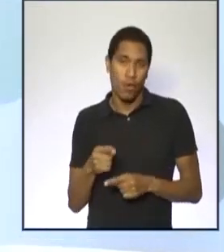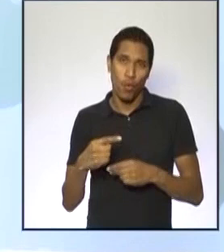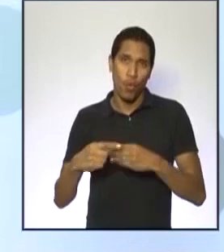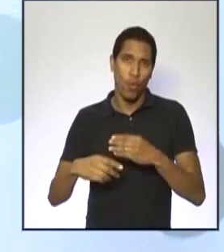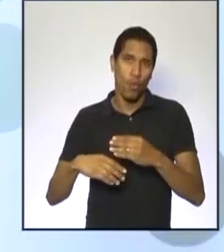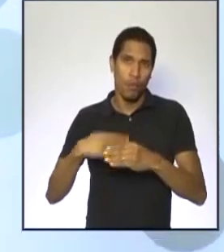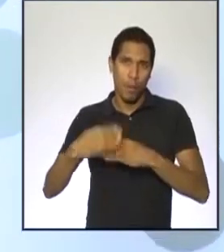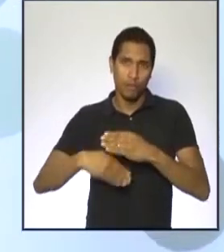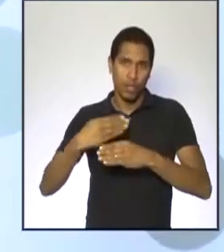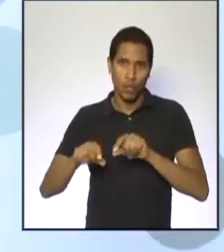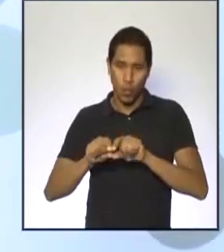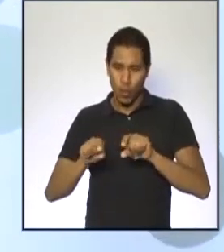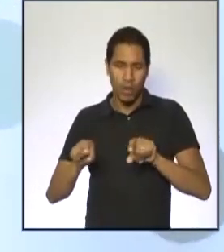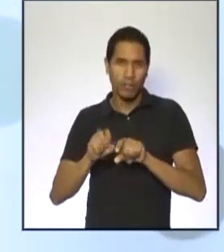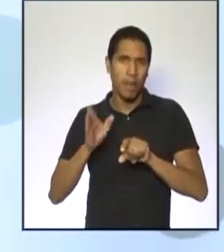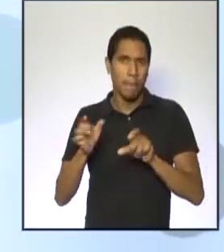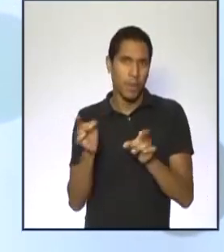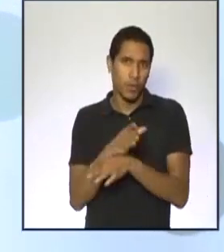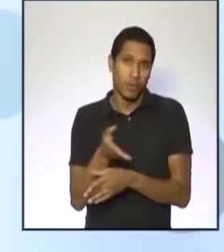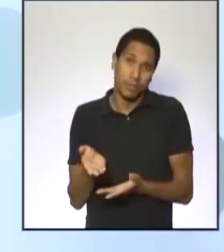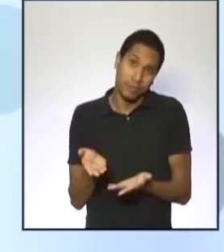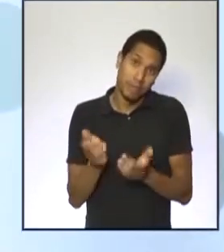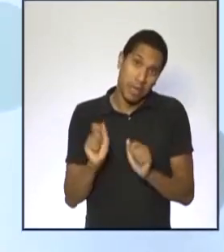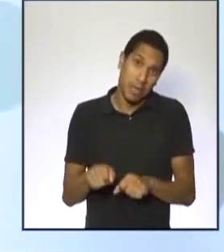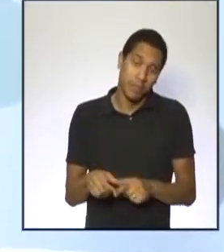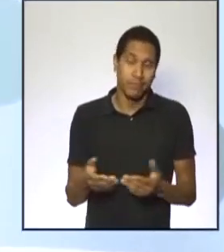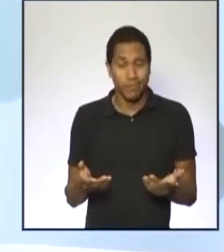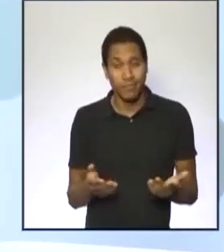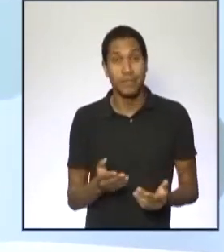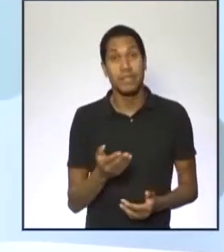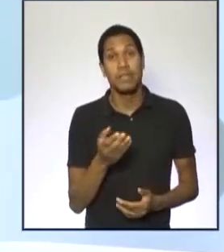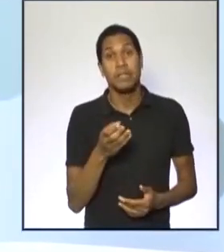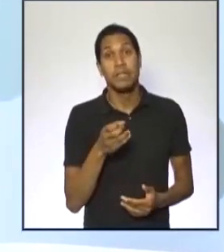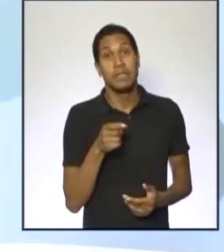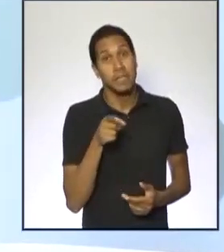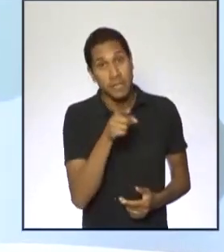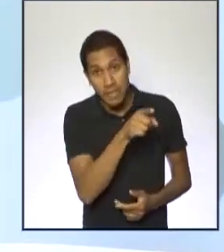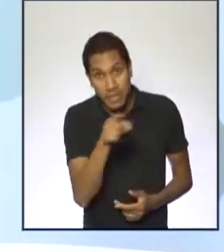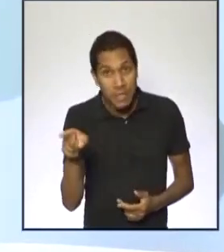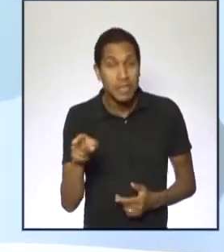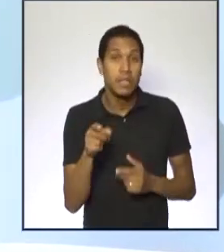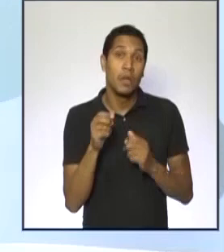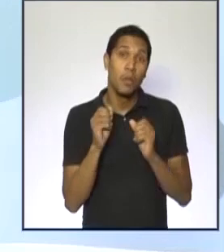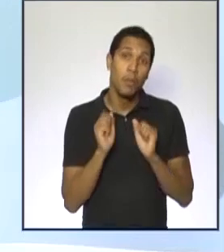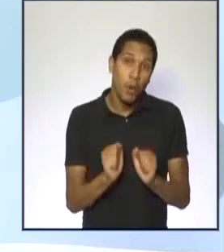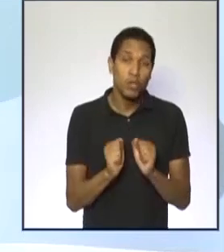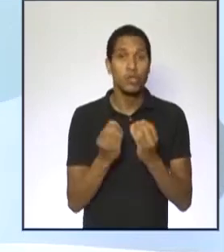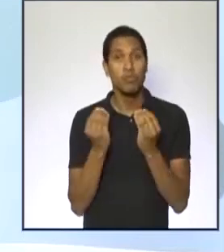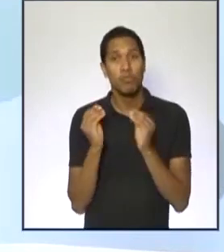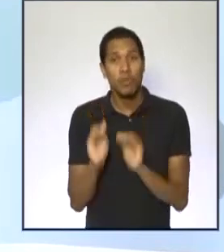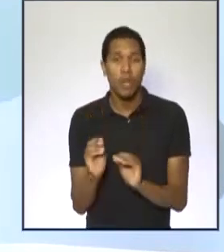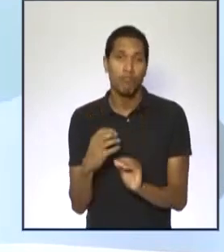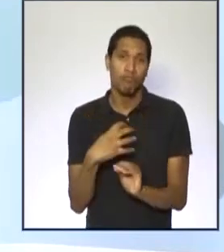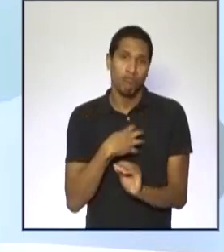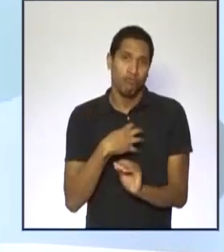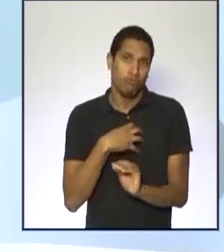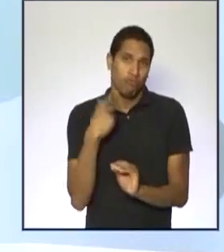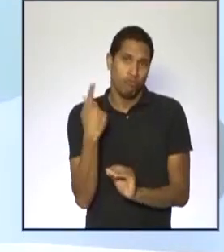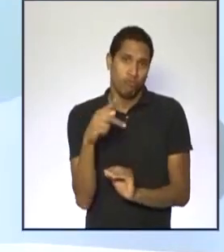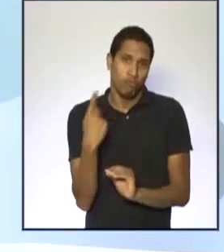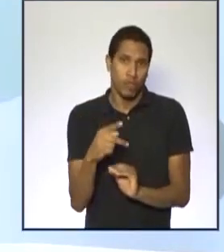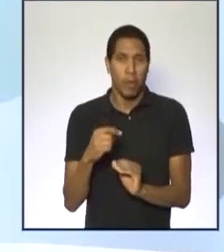pronto. No caso de vocês, vocês poderiam agregar a esse material uma personalidade. Poderia